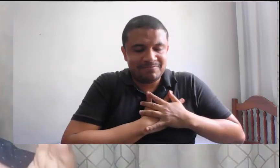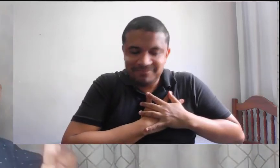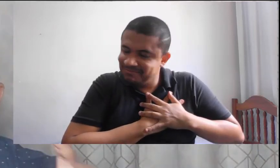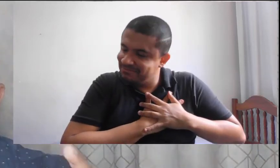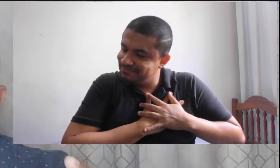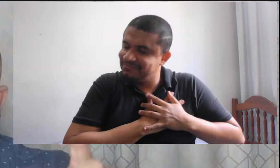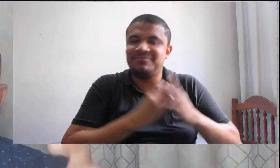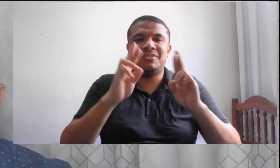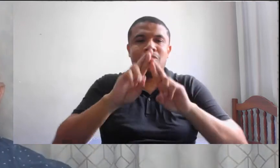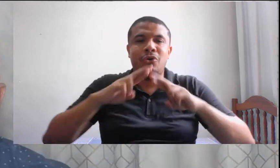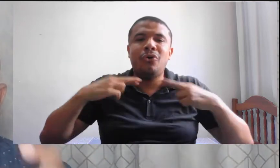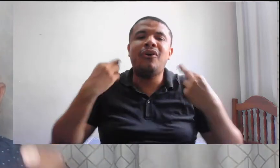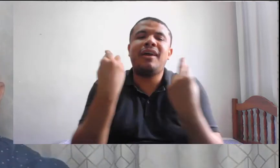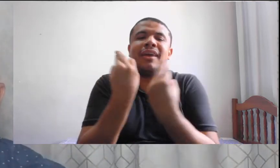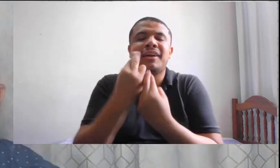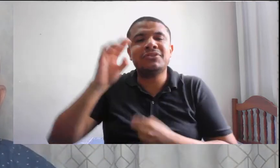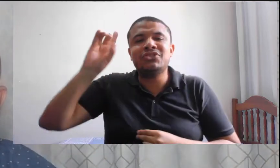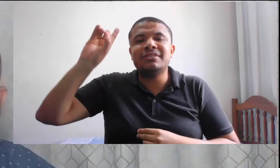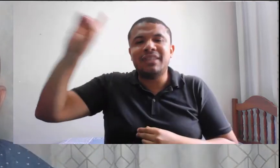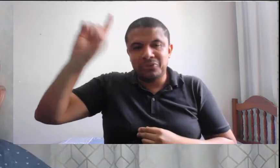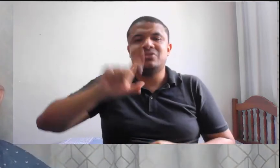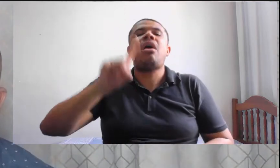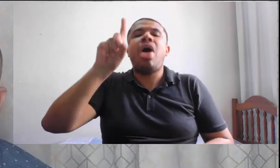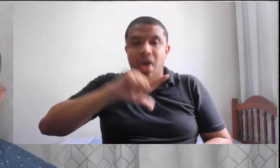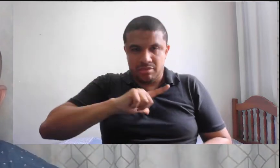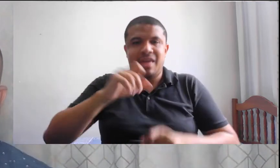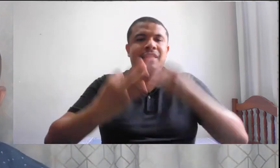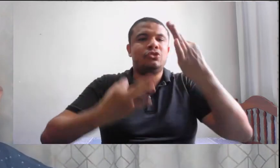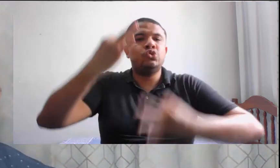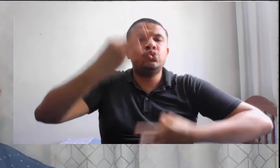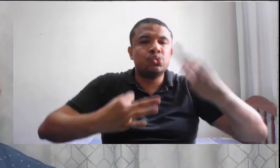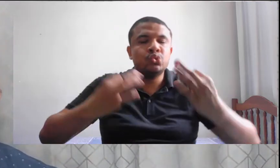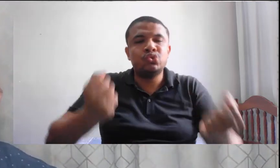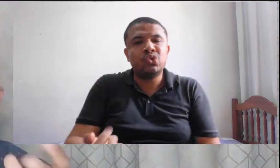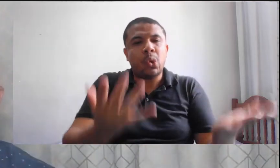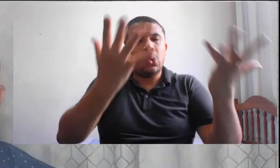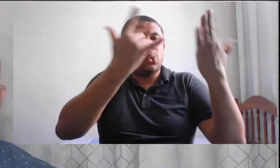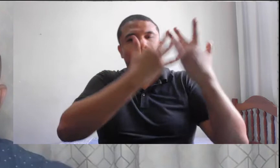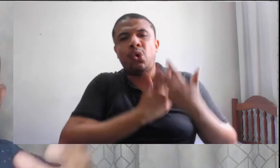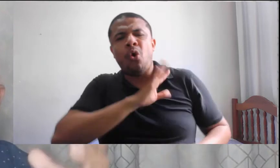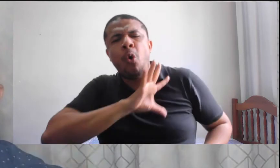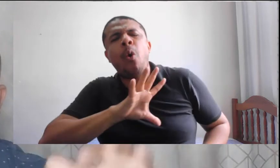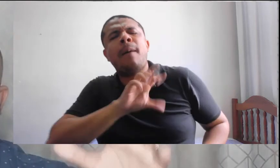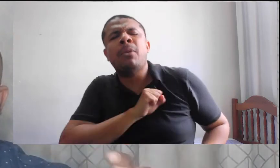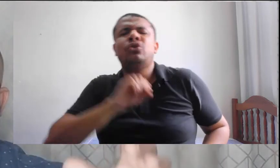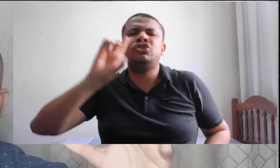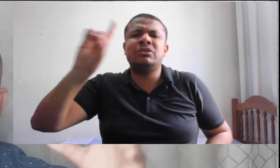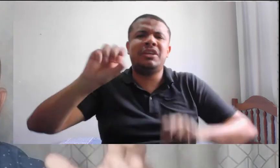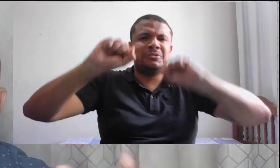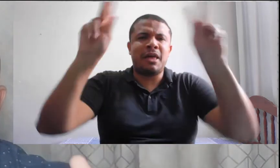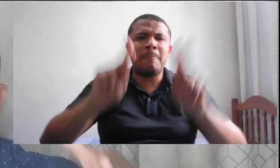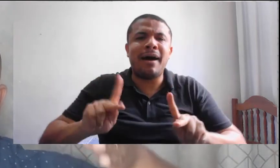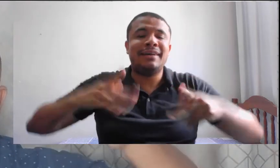Busque o reino de Deus e a sua justiça e todas as coisas serão acrescentadas. O amor de Deus, a glória, a paz,